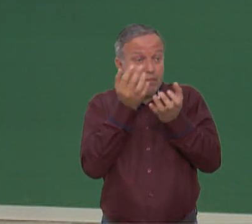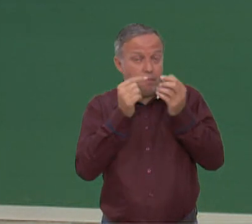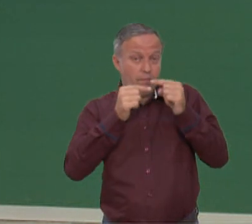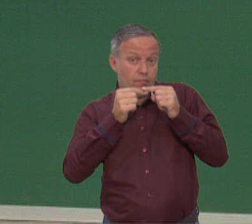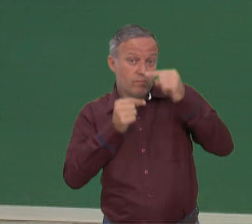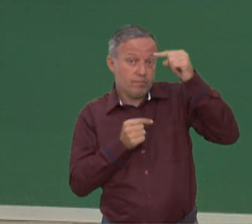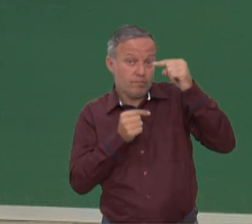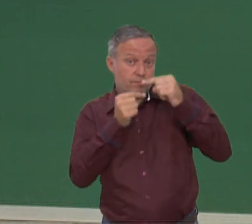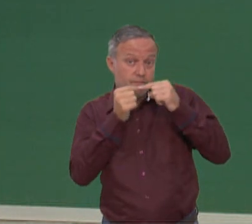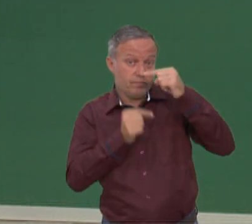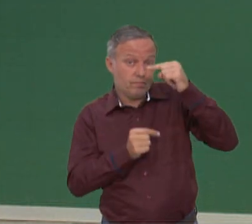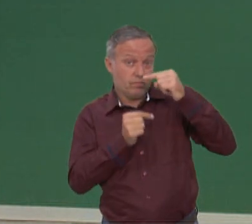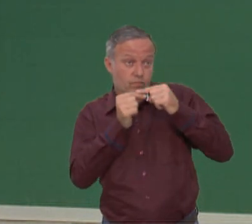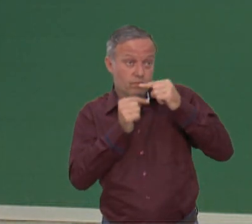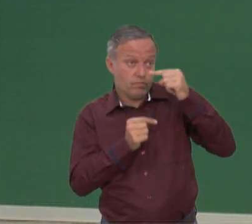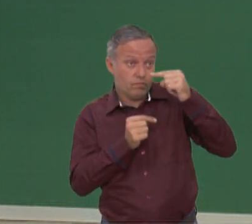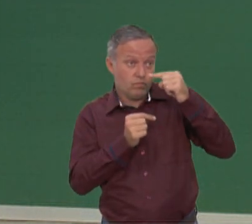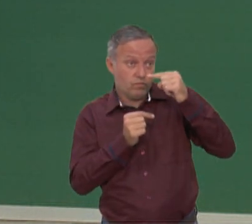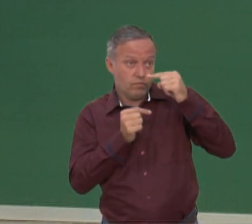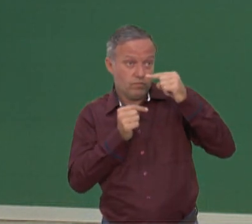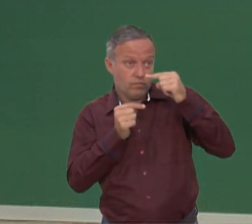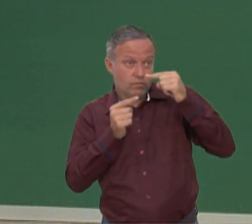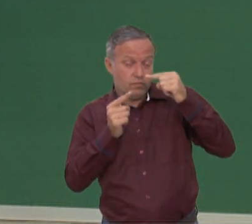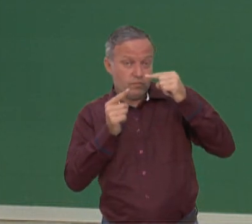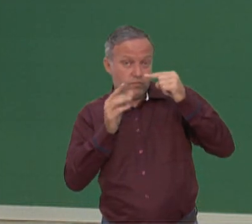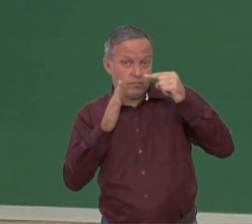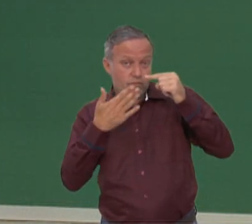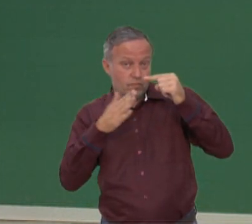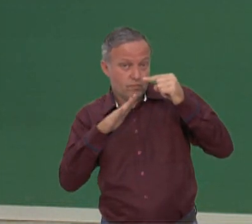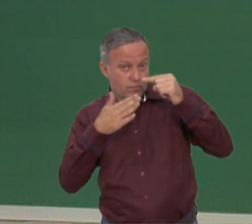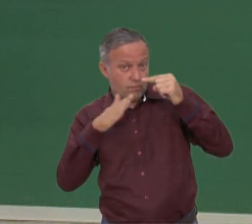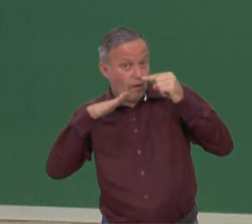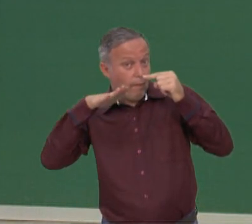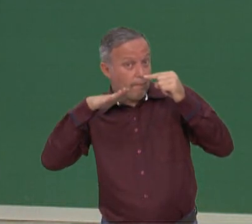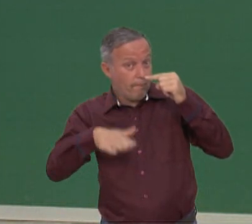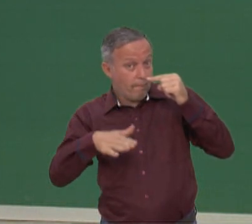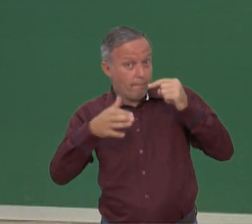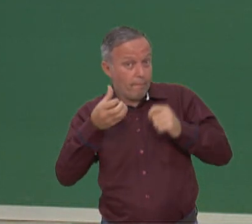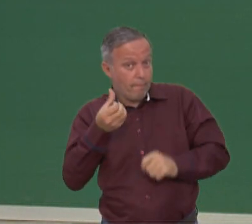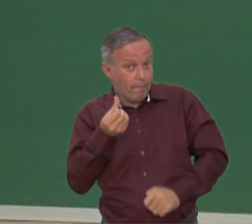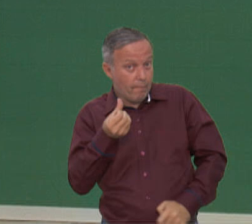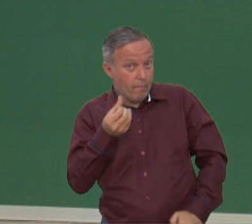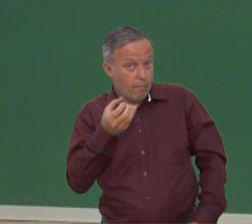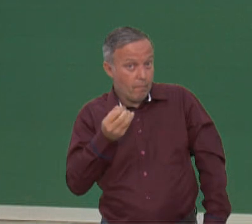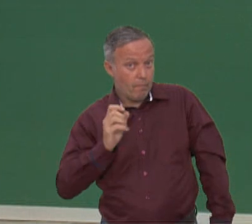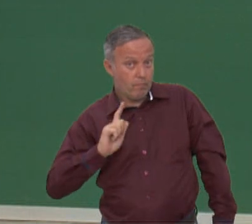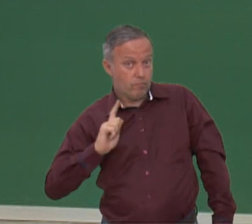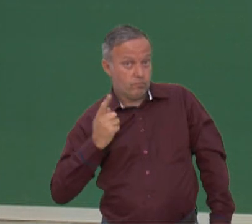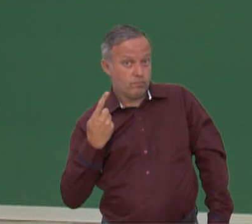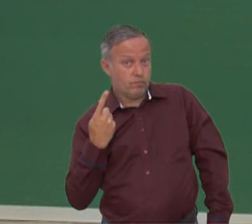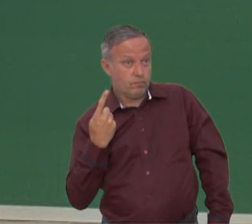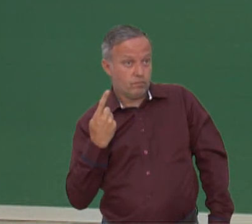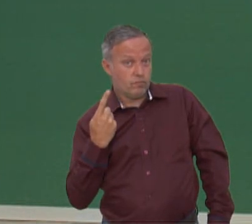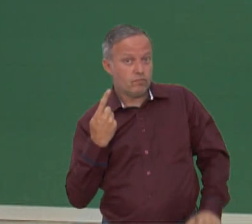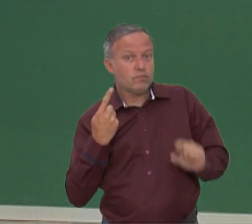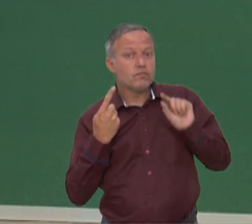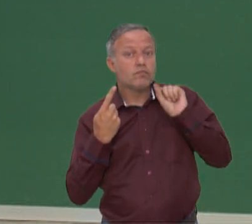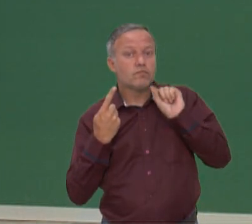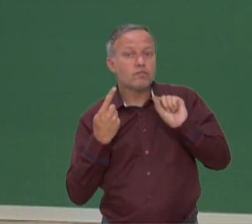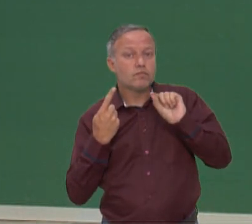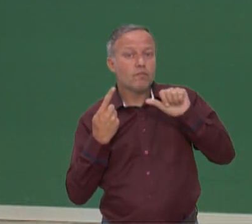intervalo que está ocorrendo isso. A temperatura está estabilizada em 60 graus, não vai mudar, o que indica